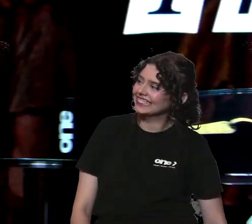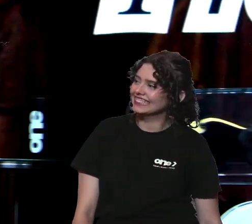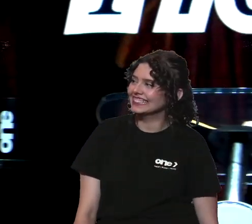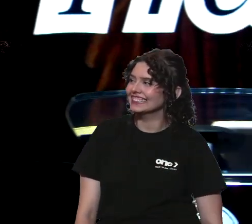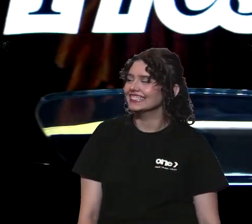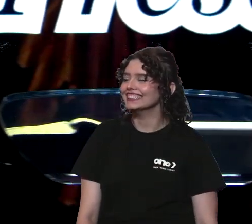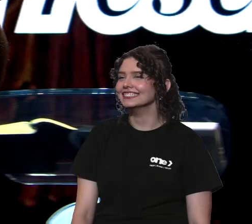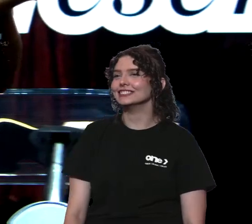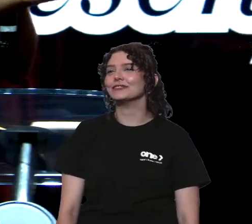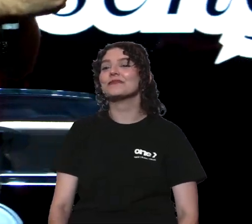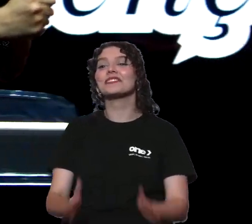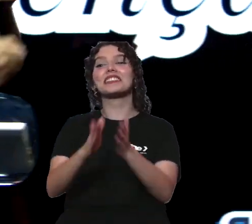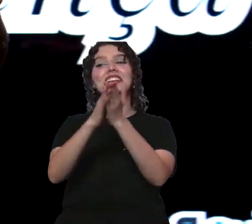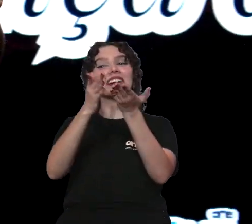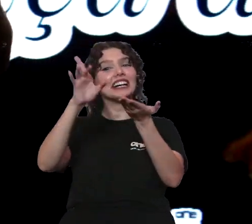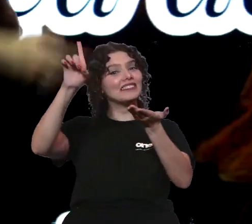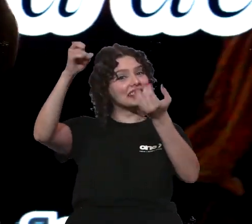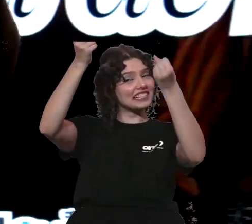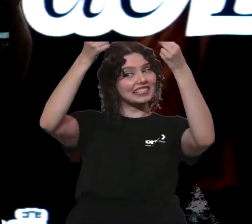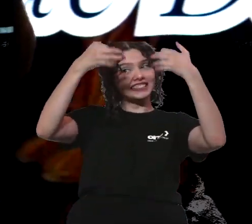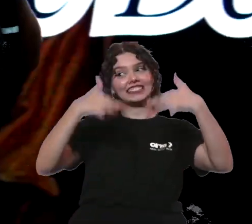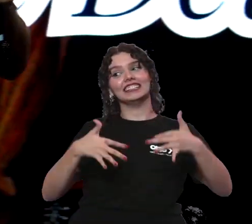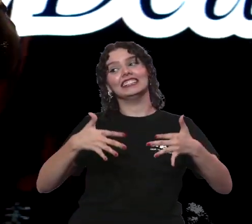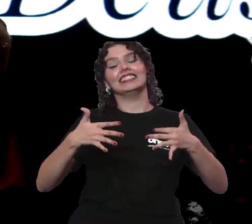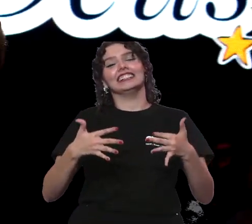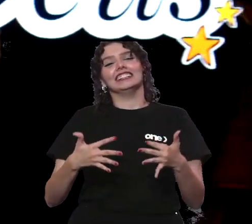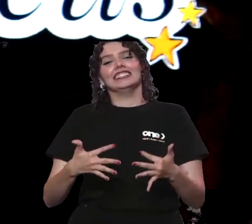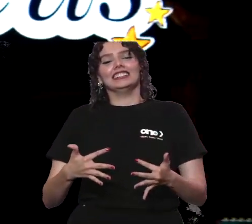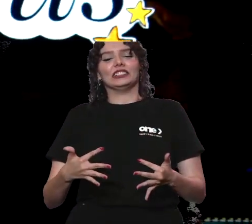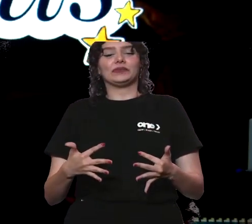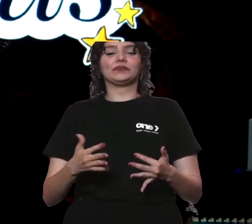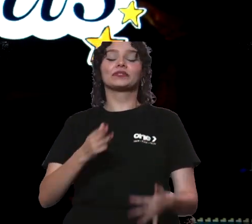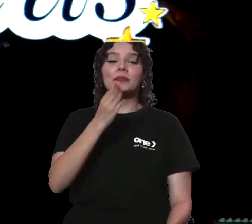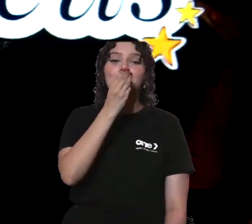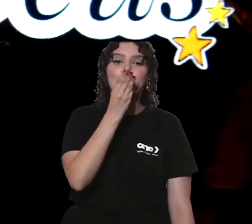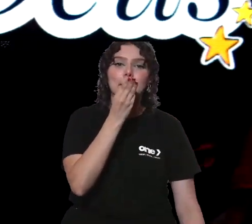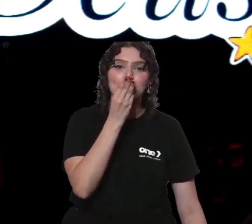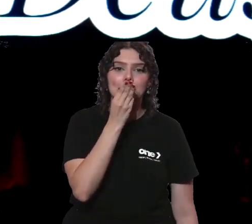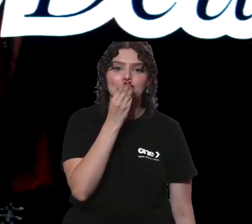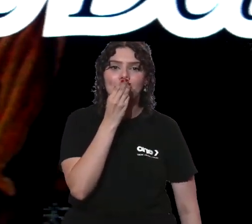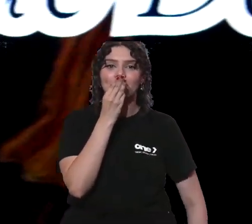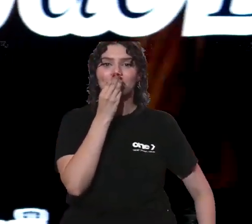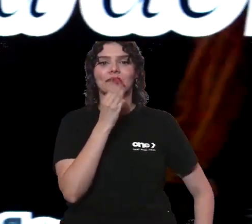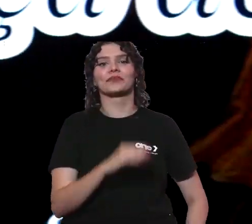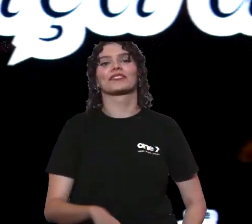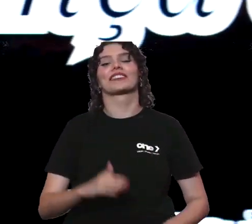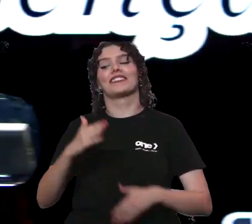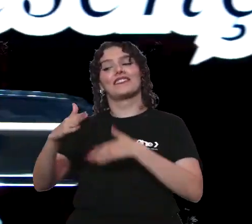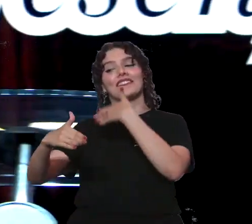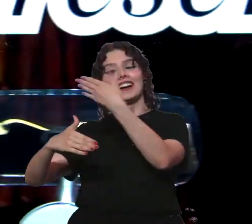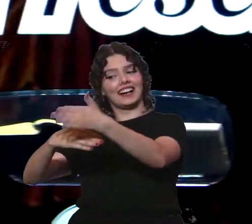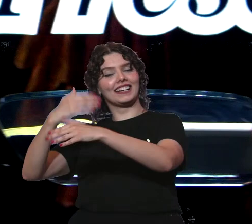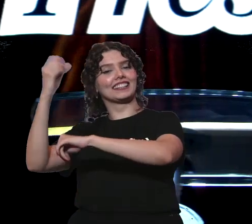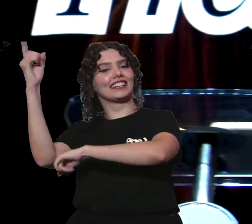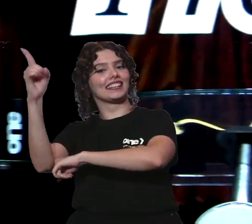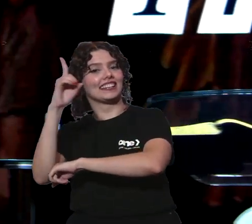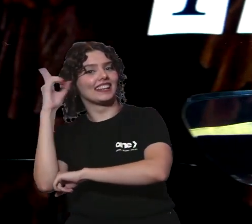E aí a Bíblia diz que quando Mical vai até